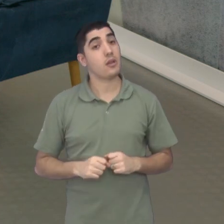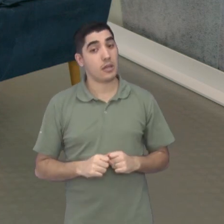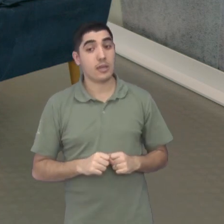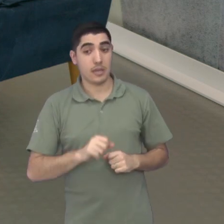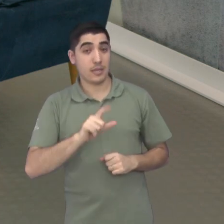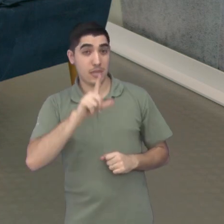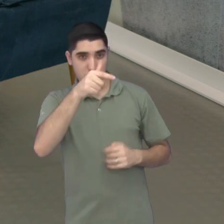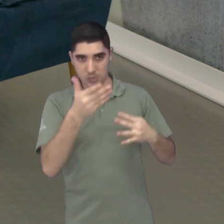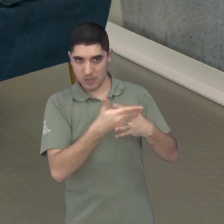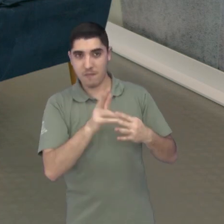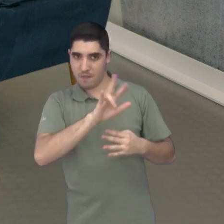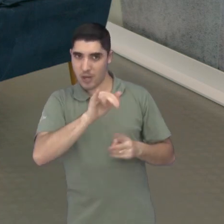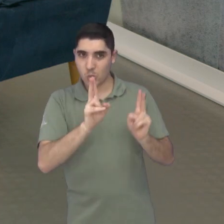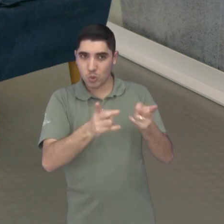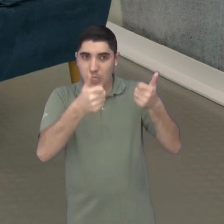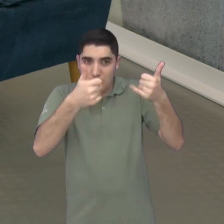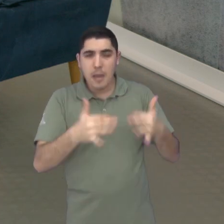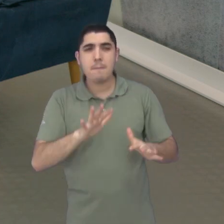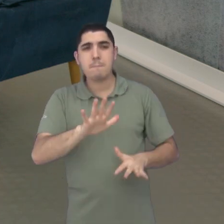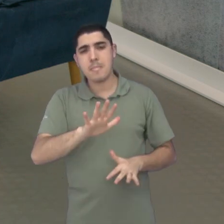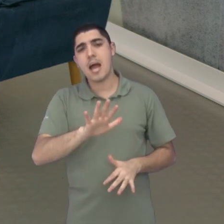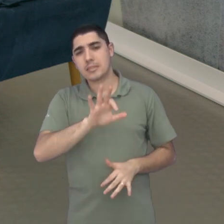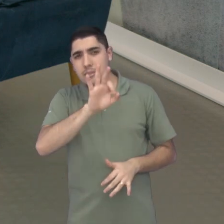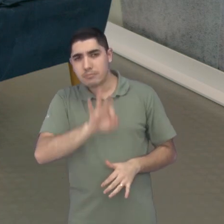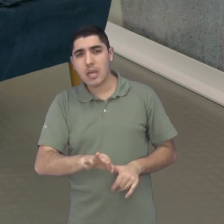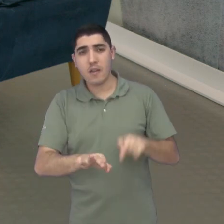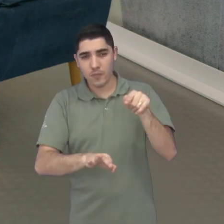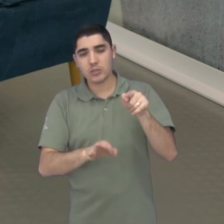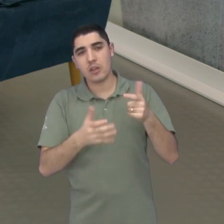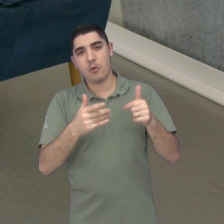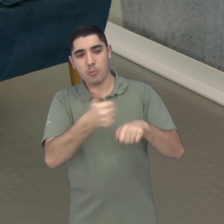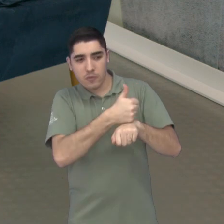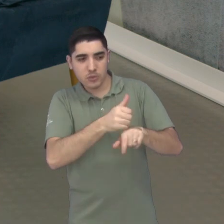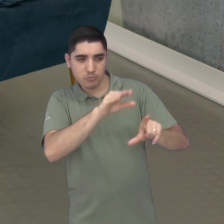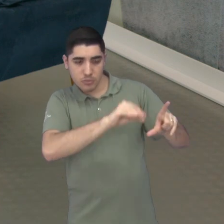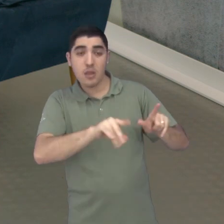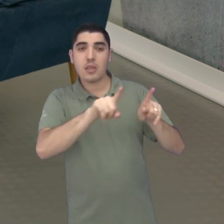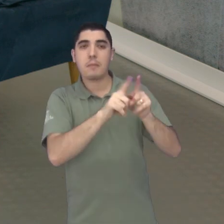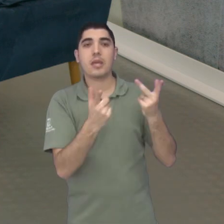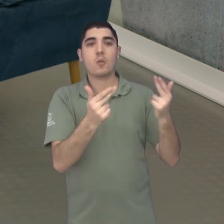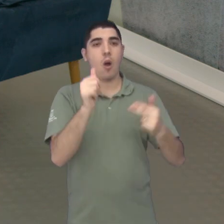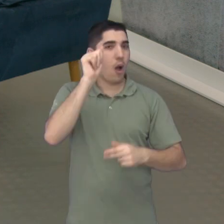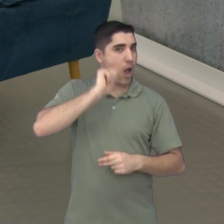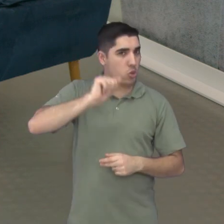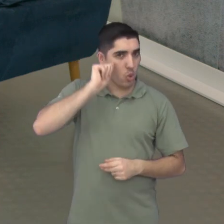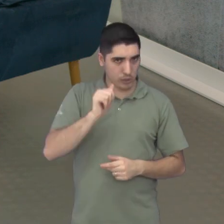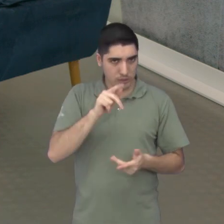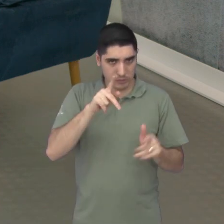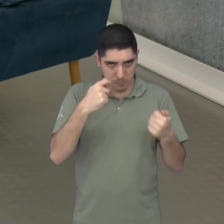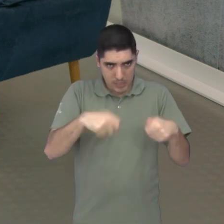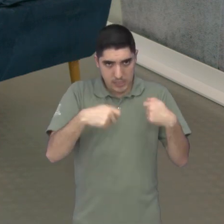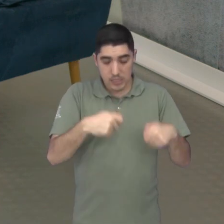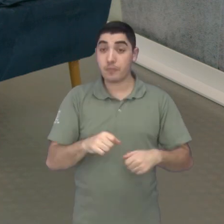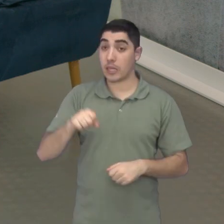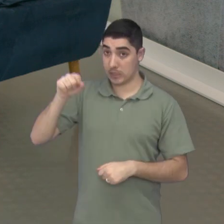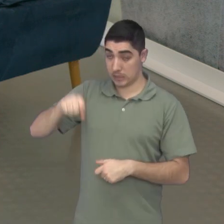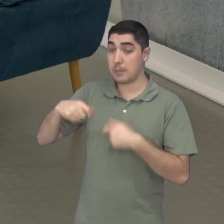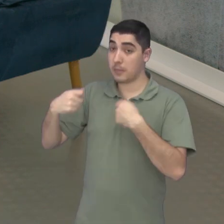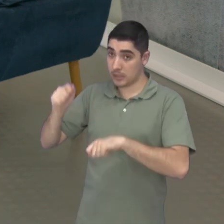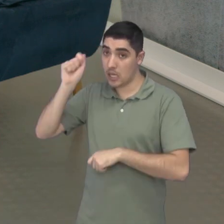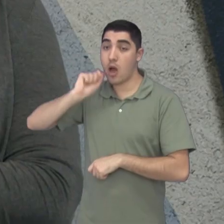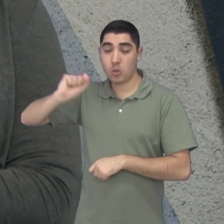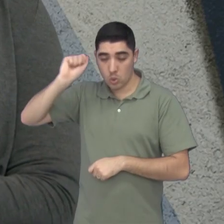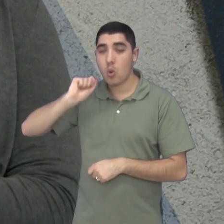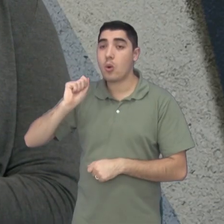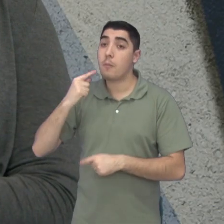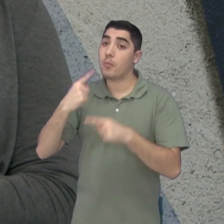mas com certeza, a gente vai falar no próximo bloco, mas com certeza você, para ser dublador, você tem que ser ator também, né? Com certeza, inclusive